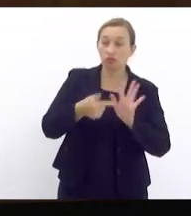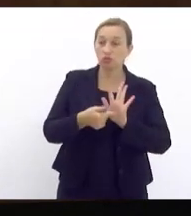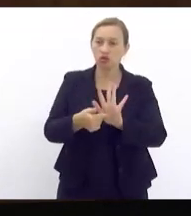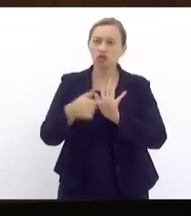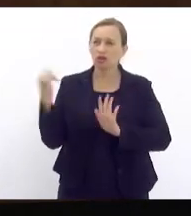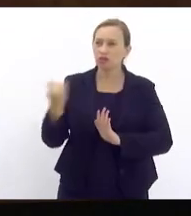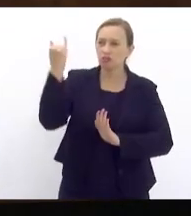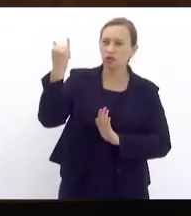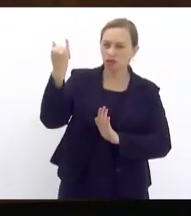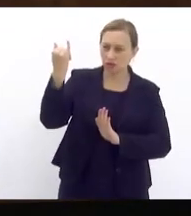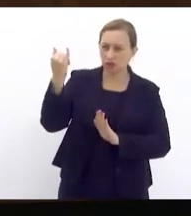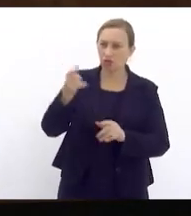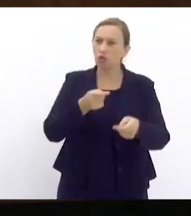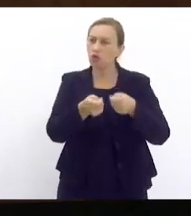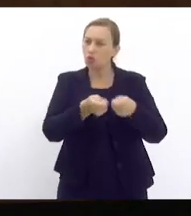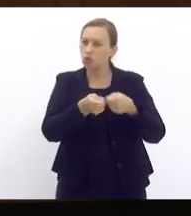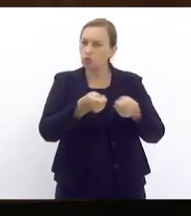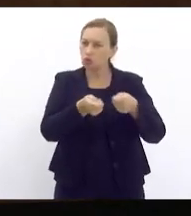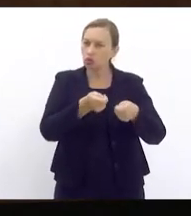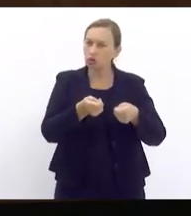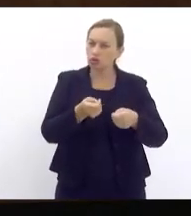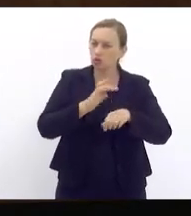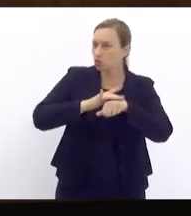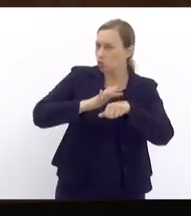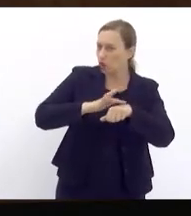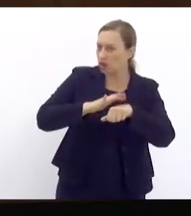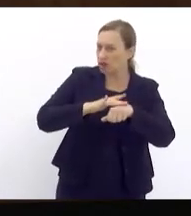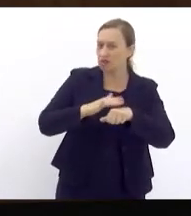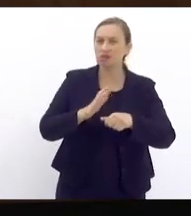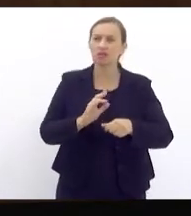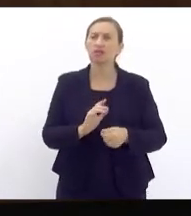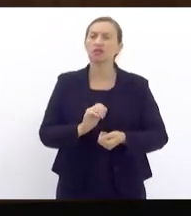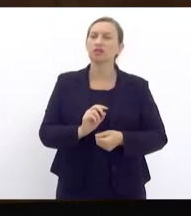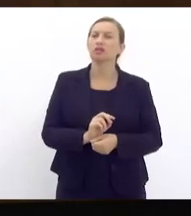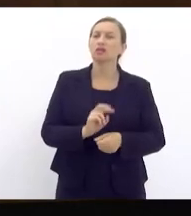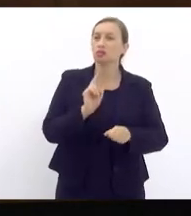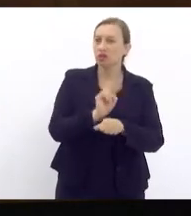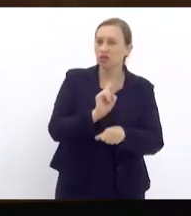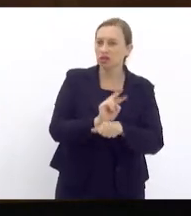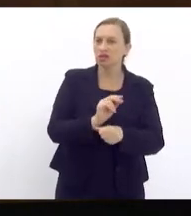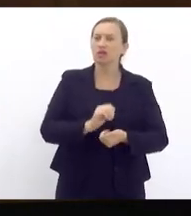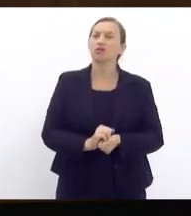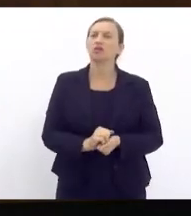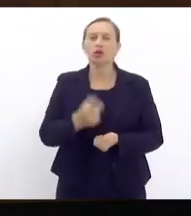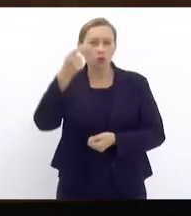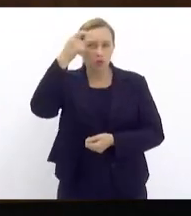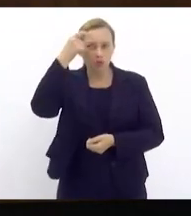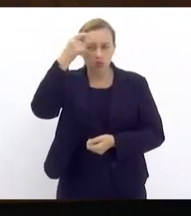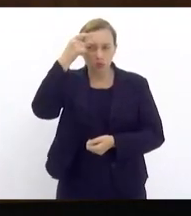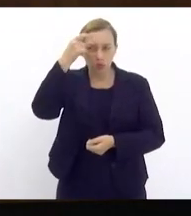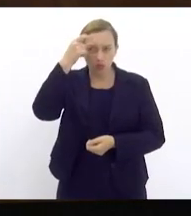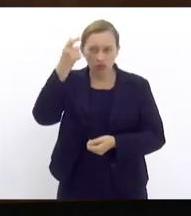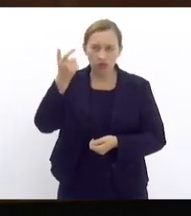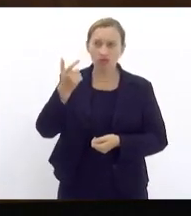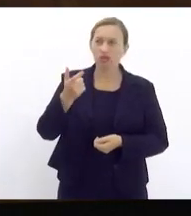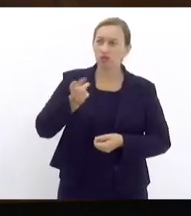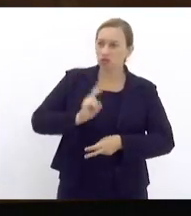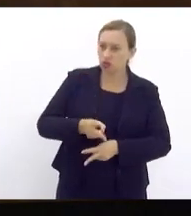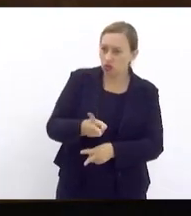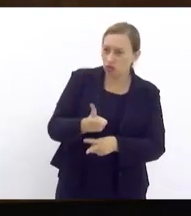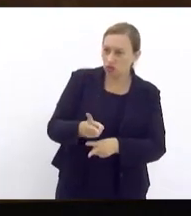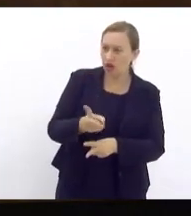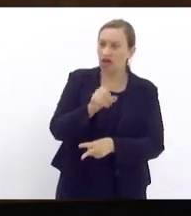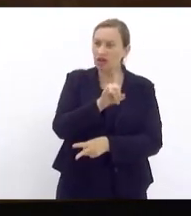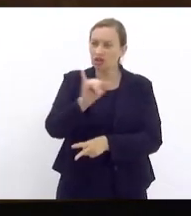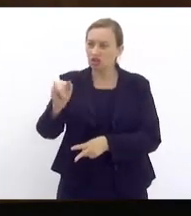da do controle de epidemias da prevenção de doenças e da conscientização de manter em dia as